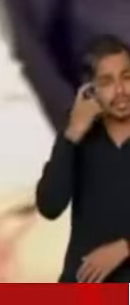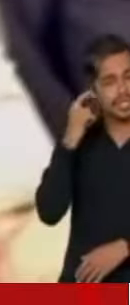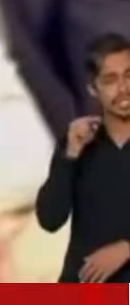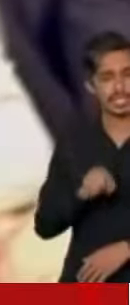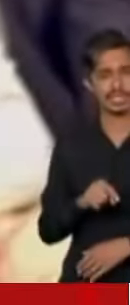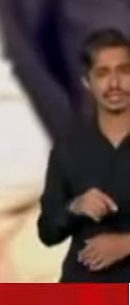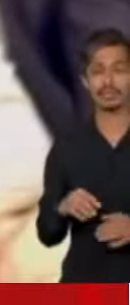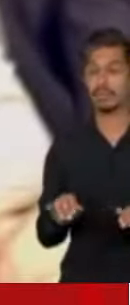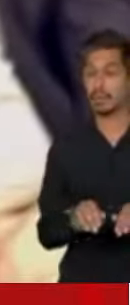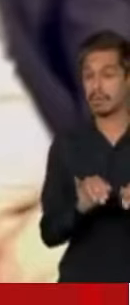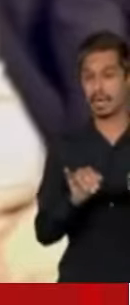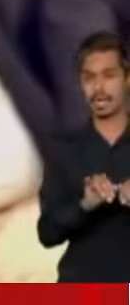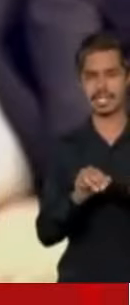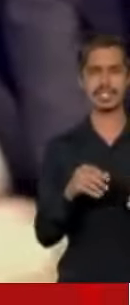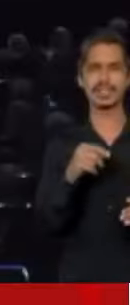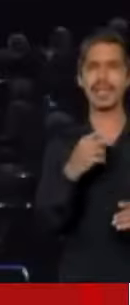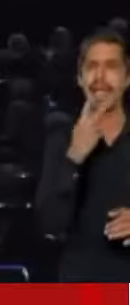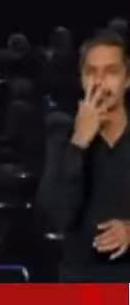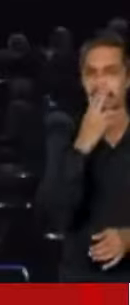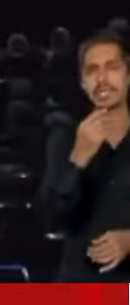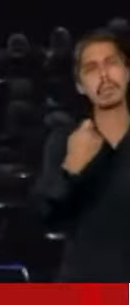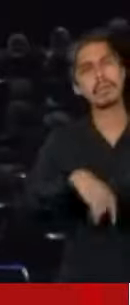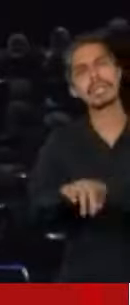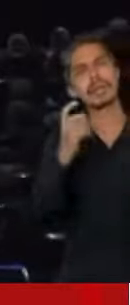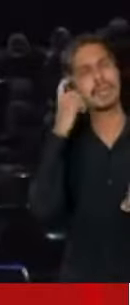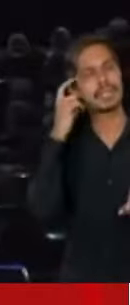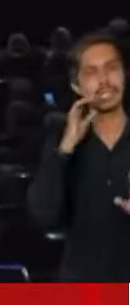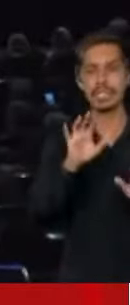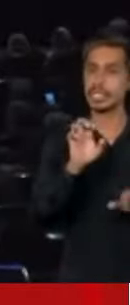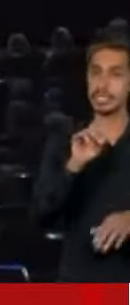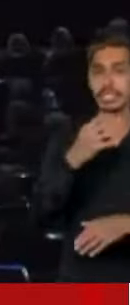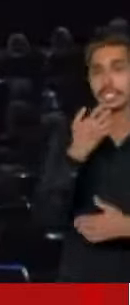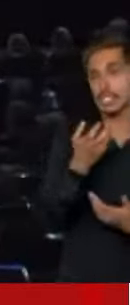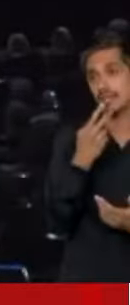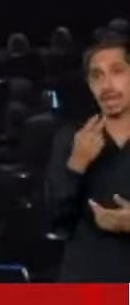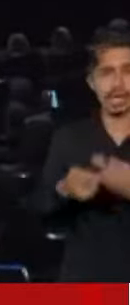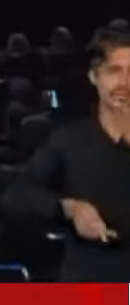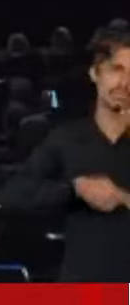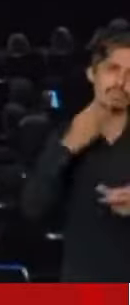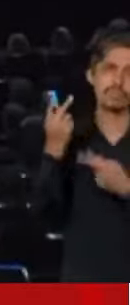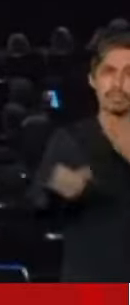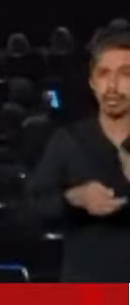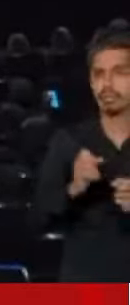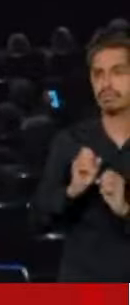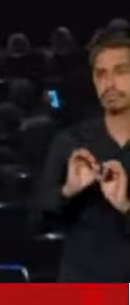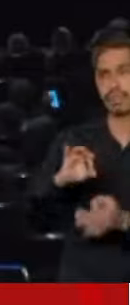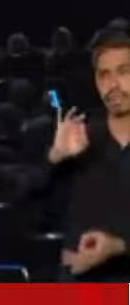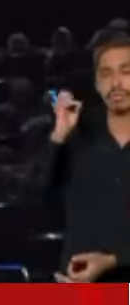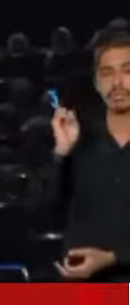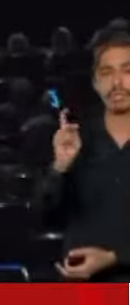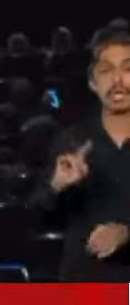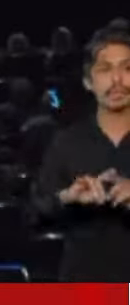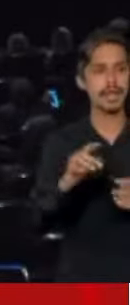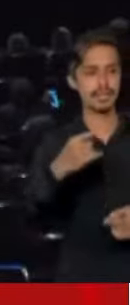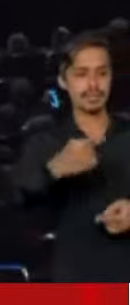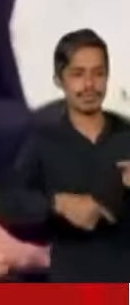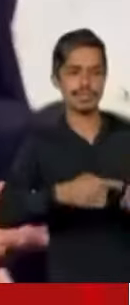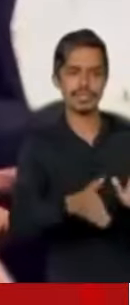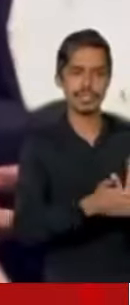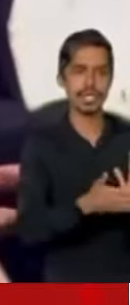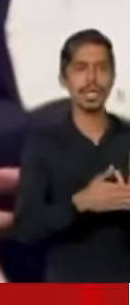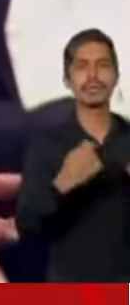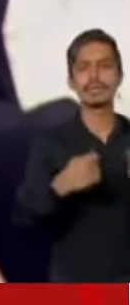tem que pensar, você não tem que raciocinar, você fala. Agora, uma proposta política, você tem que pensar, elaborar, para convencer